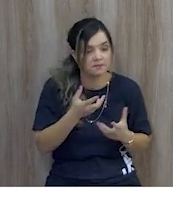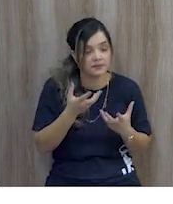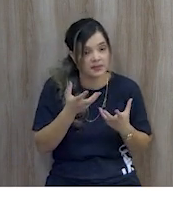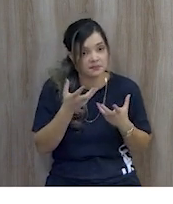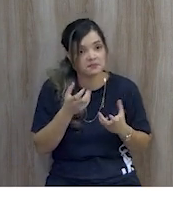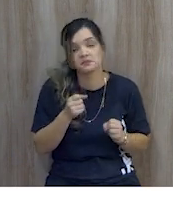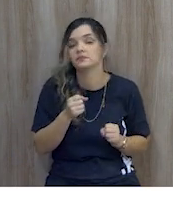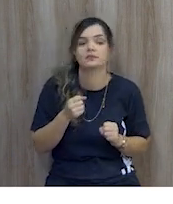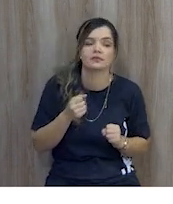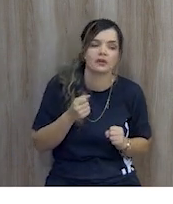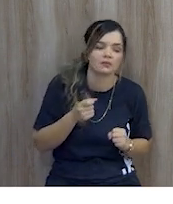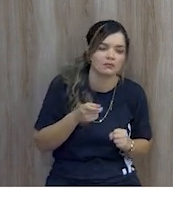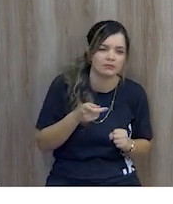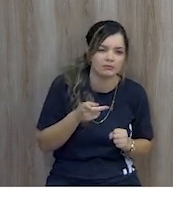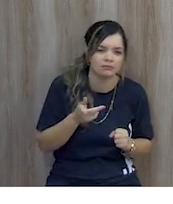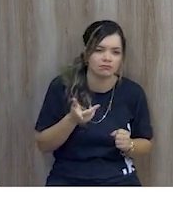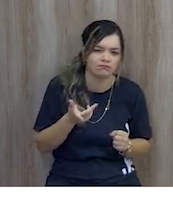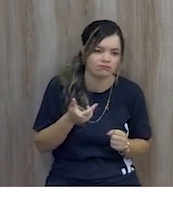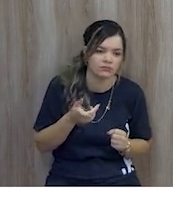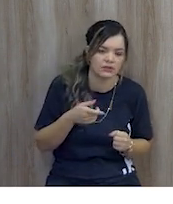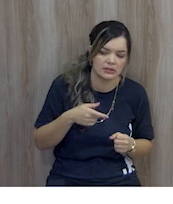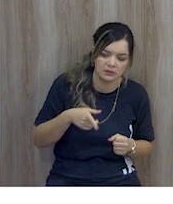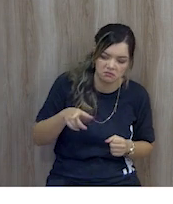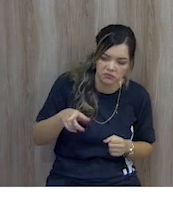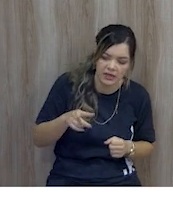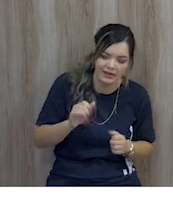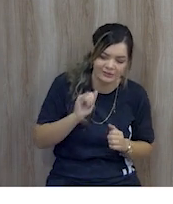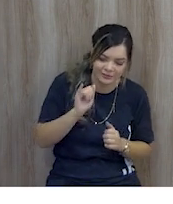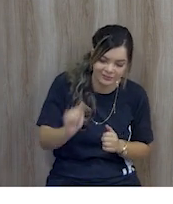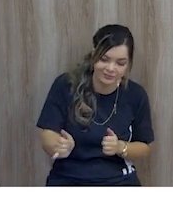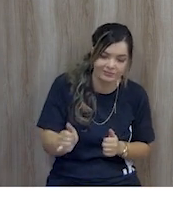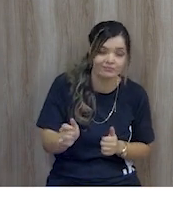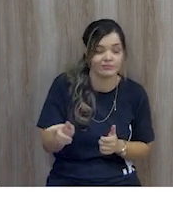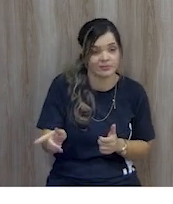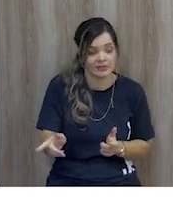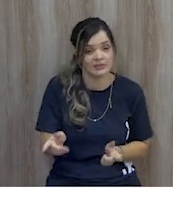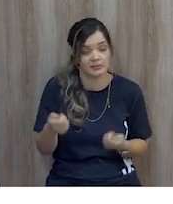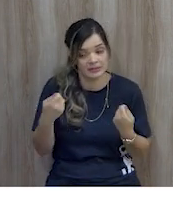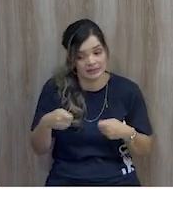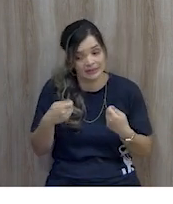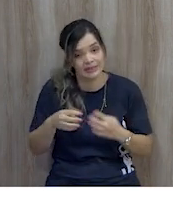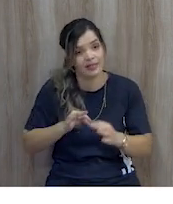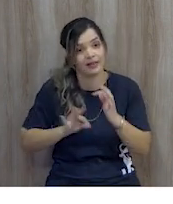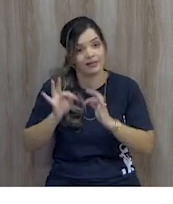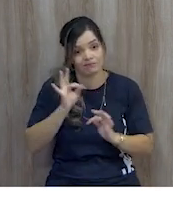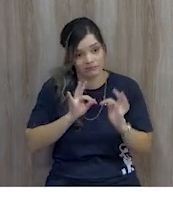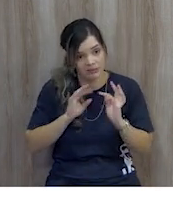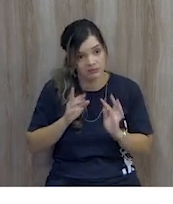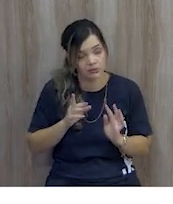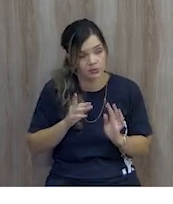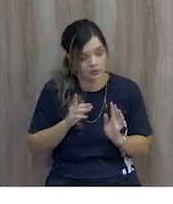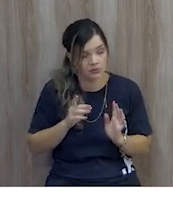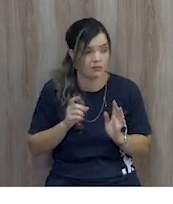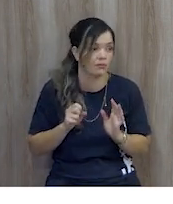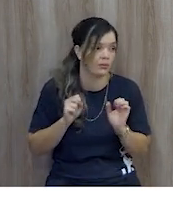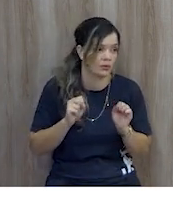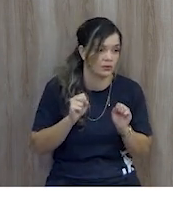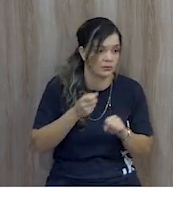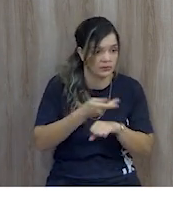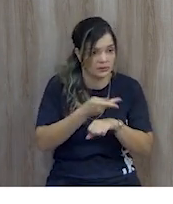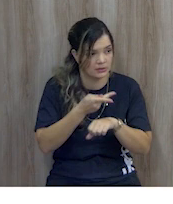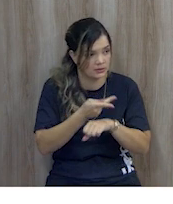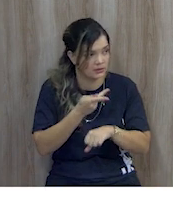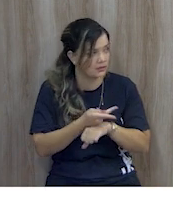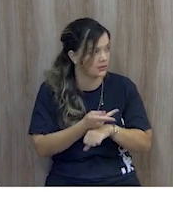você vai e fala para o seu paciente, olha, você tem essa raiz exposta e a gente precisa fazer um tratamento para isso, né? Aí o paciente ele pode muitas vezes falar,